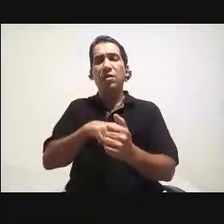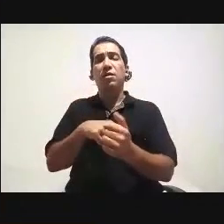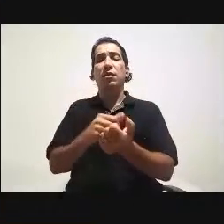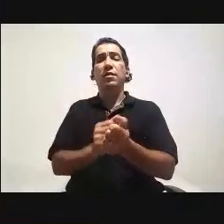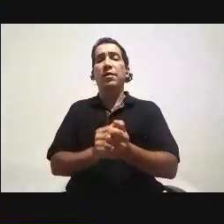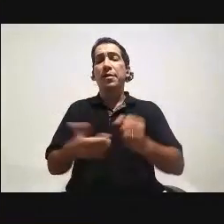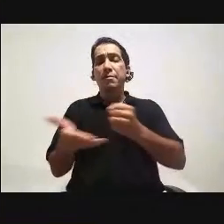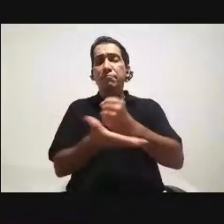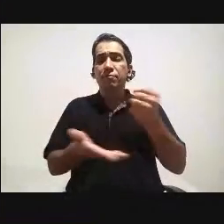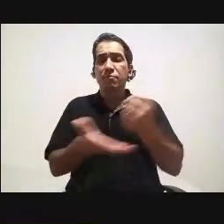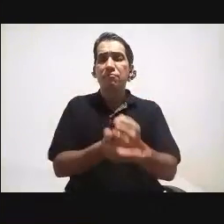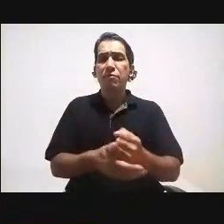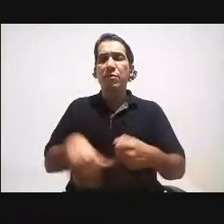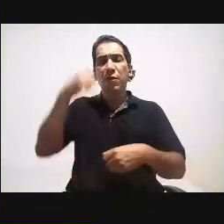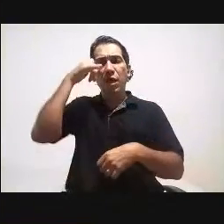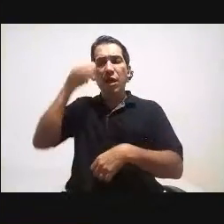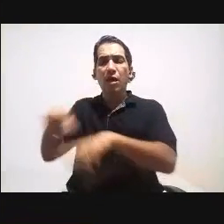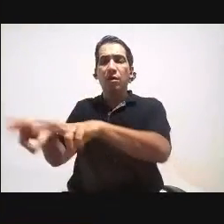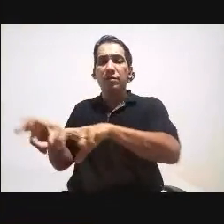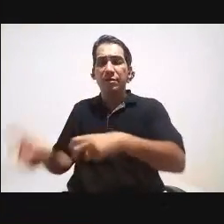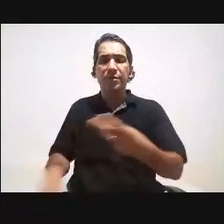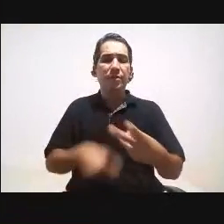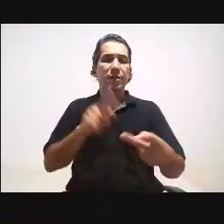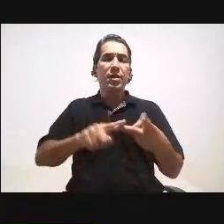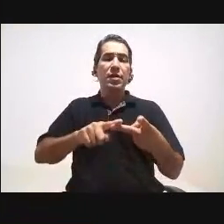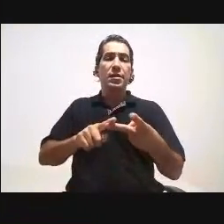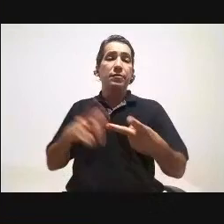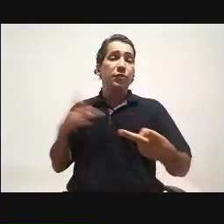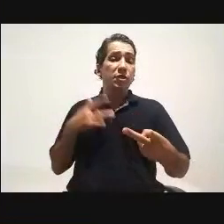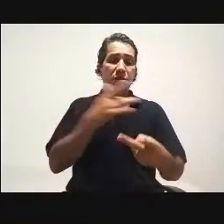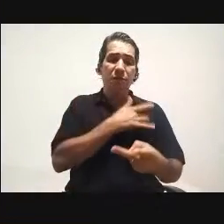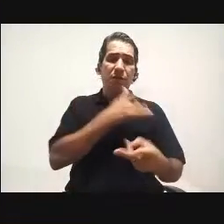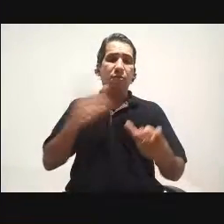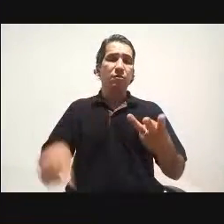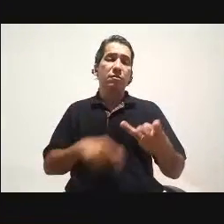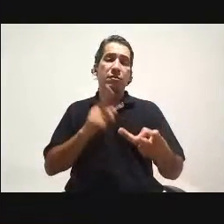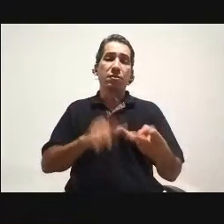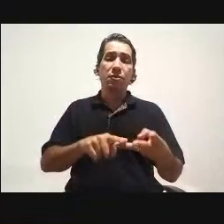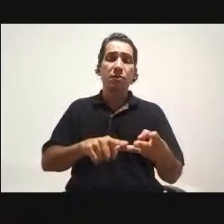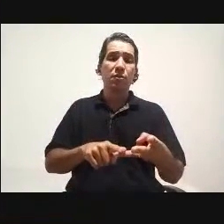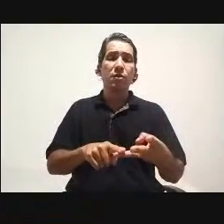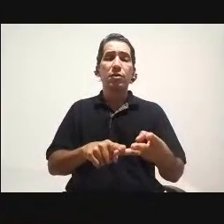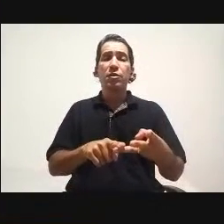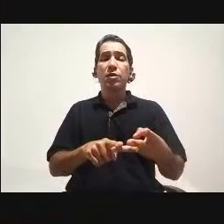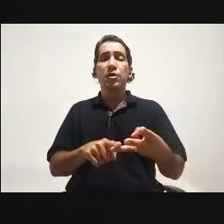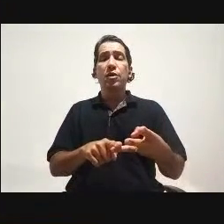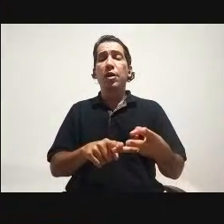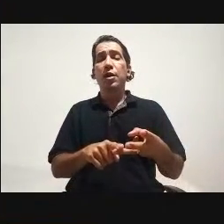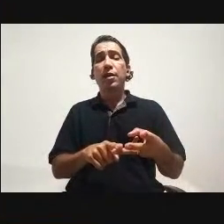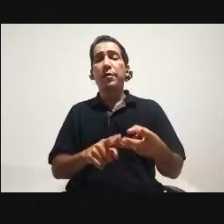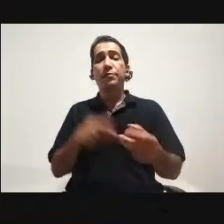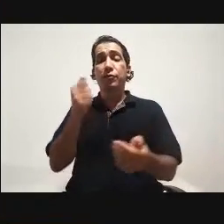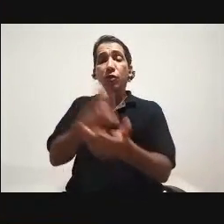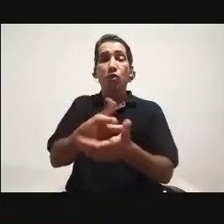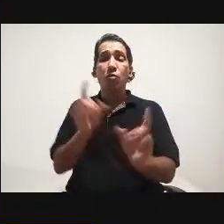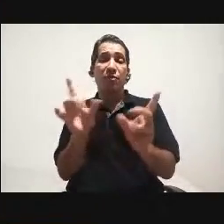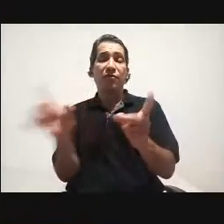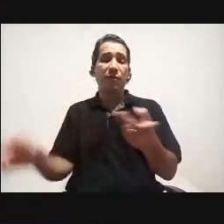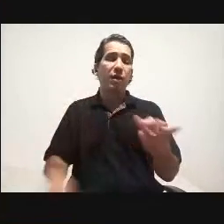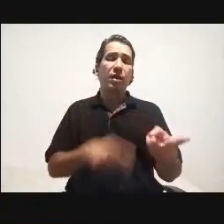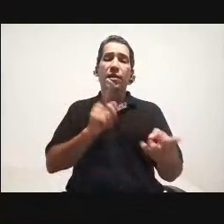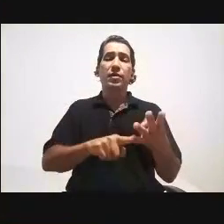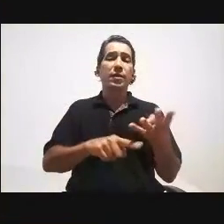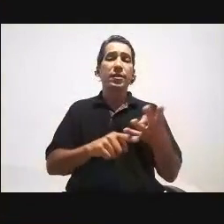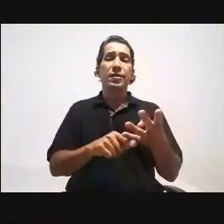de saúde, plataforma para o setor educacional, plataforma para o setor comercial, para o setor de mídia e